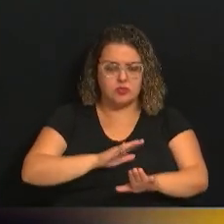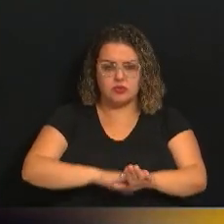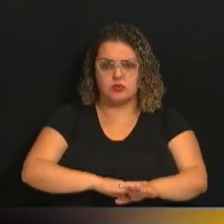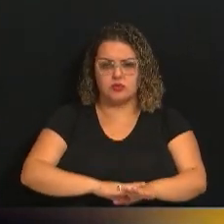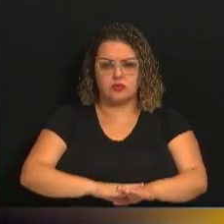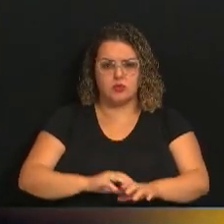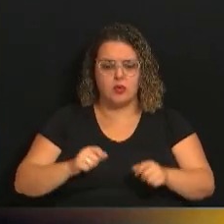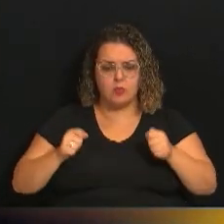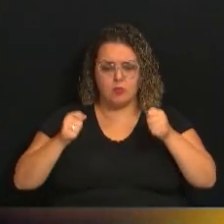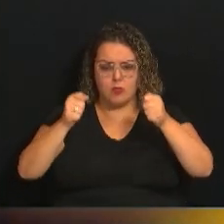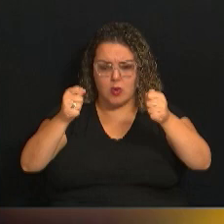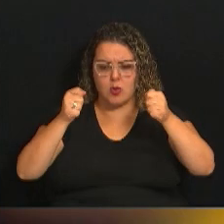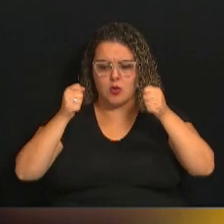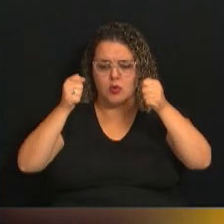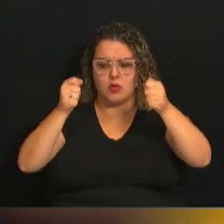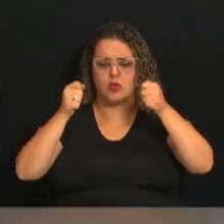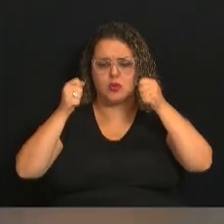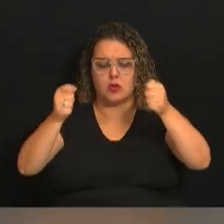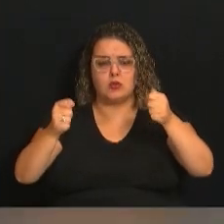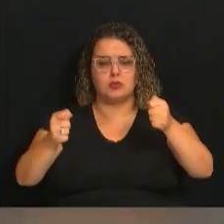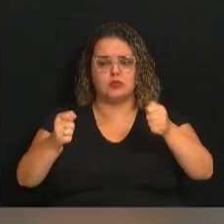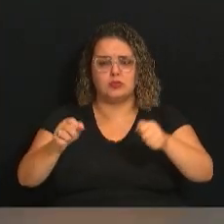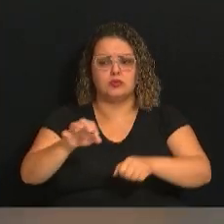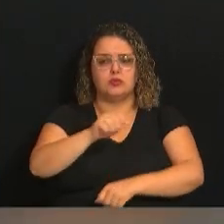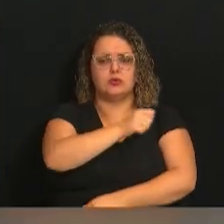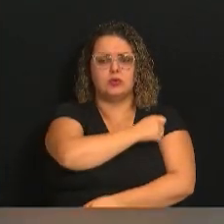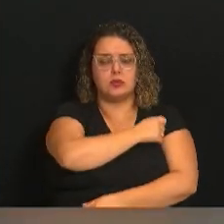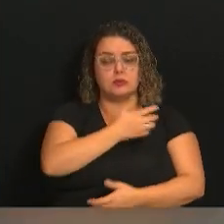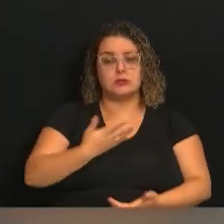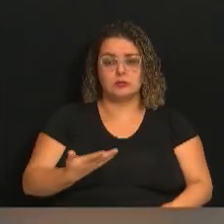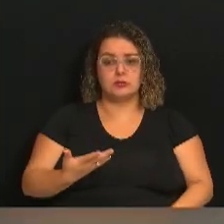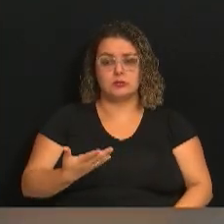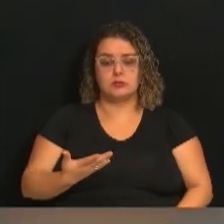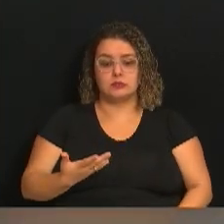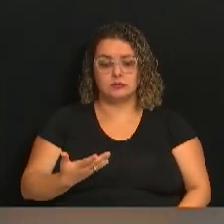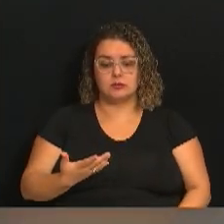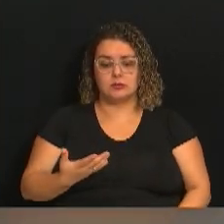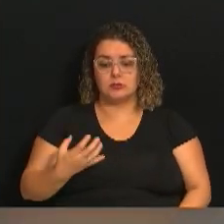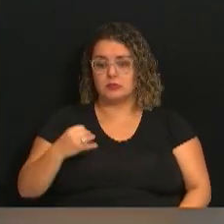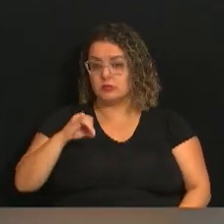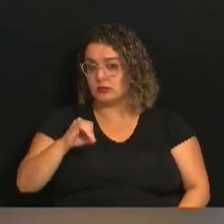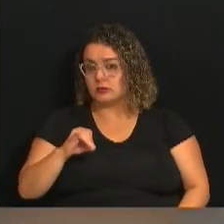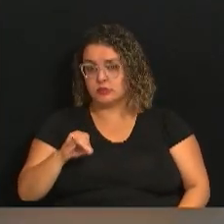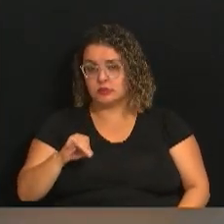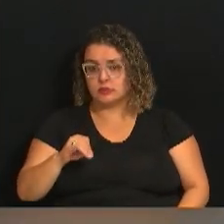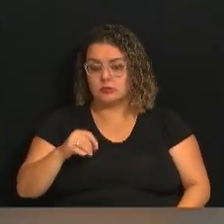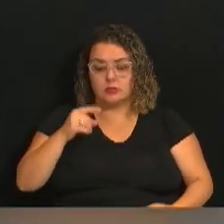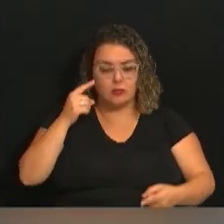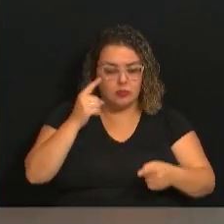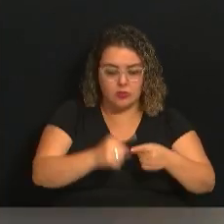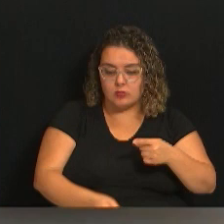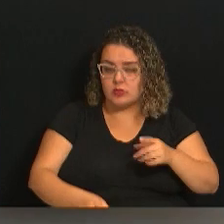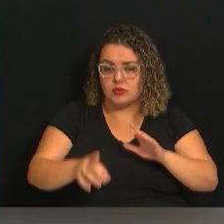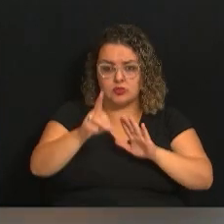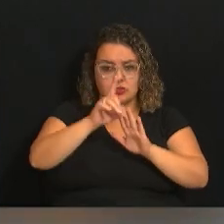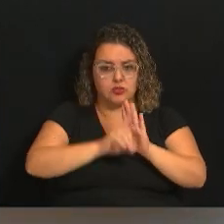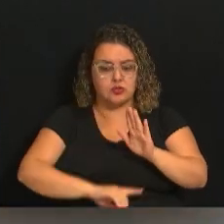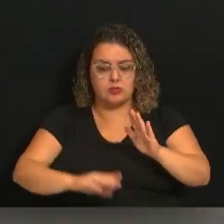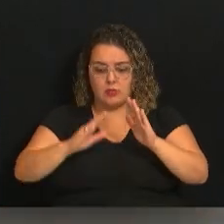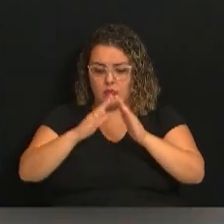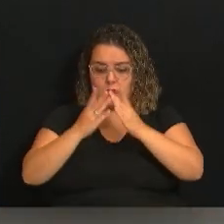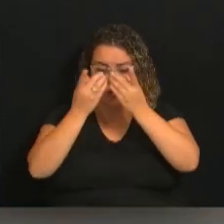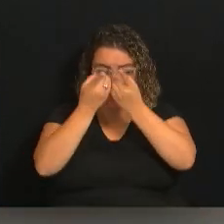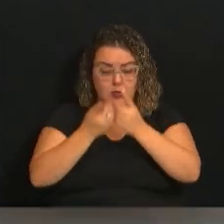a responsabilidade das autoridades. Se já não fosse, né, negado o direito à moradia digna,